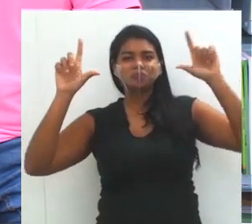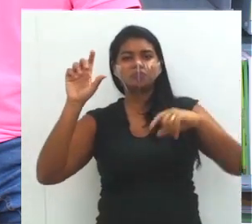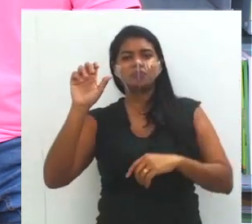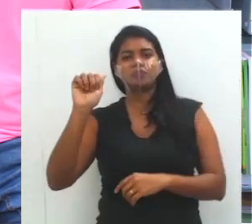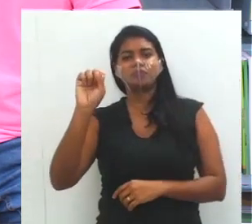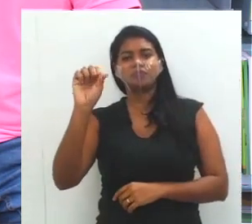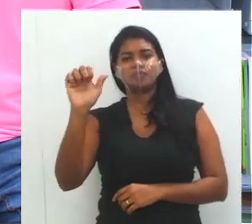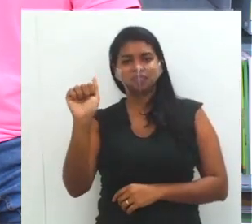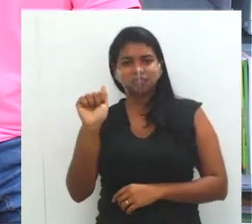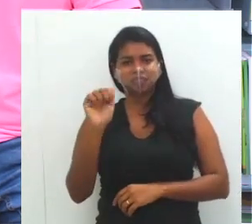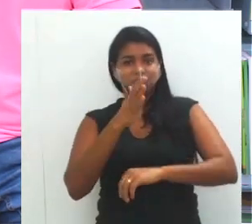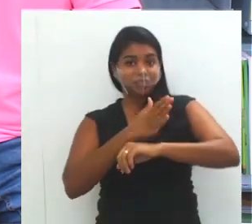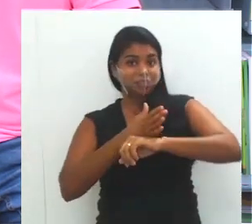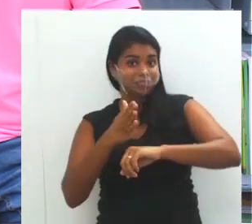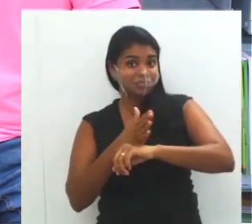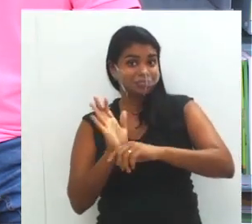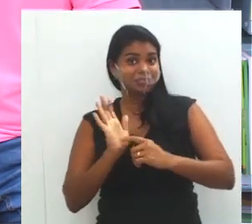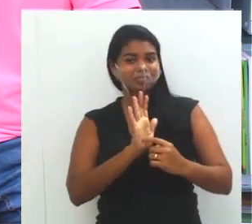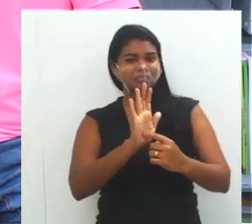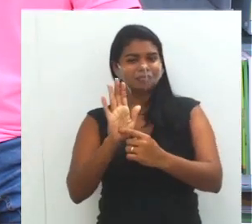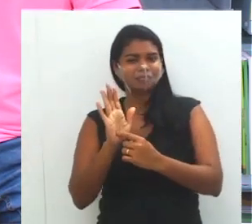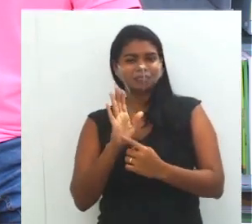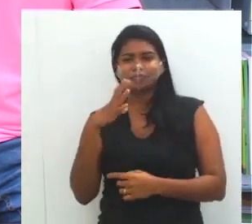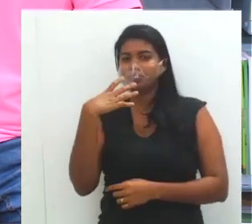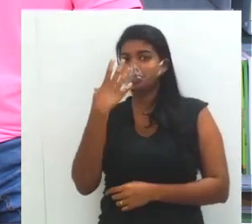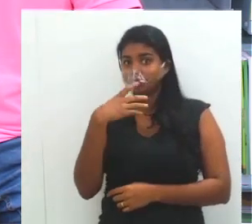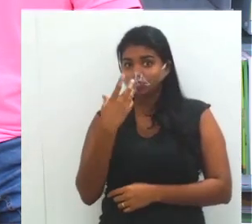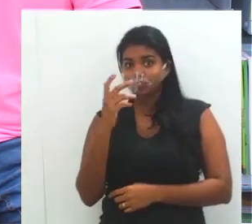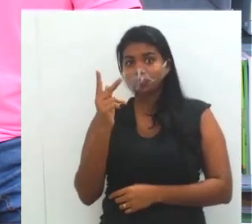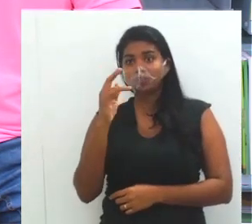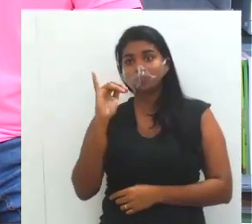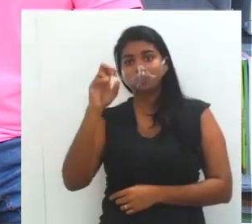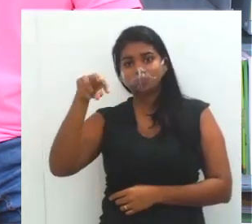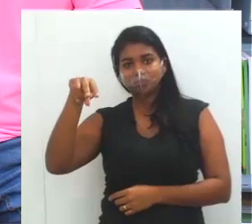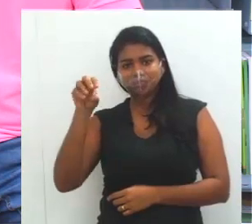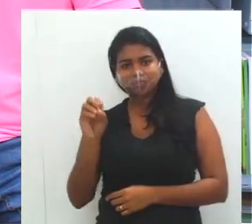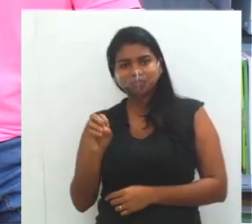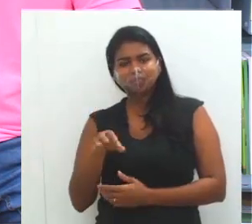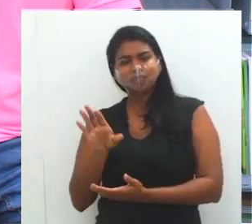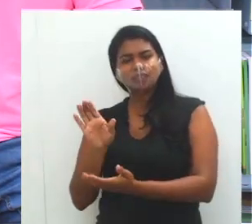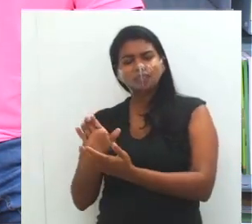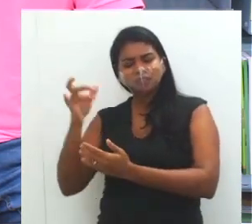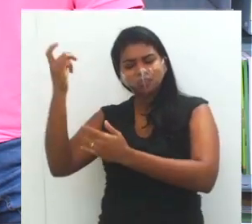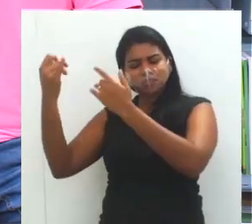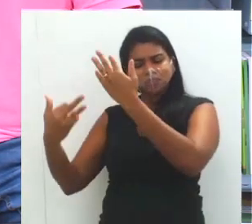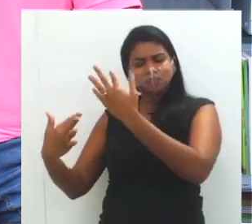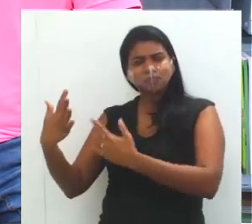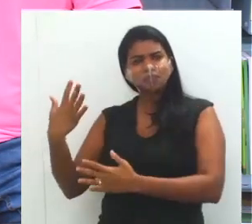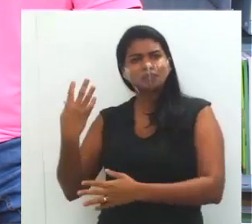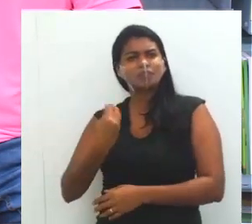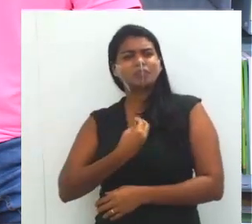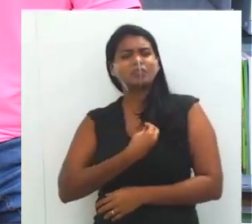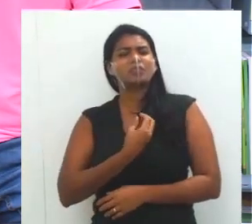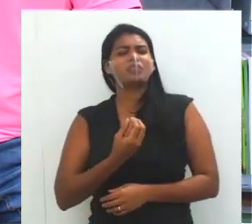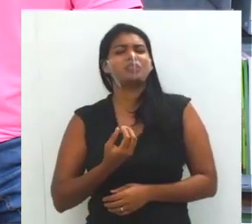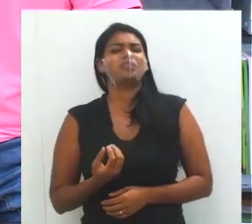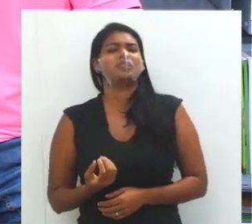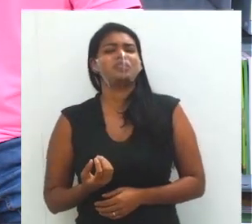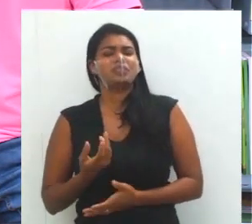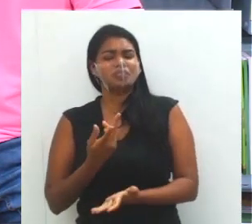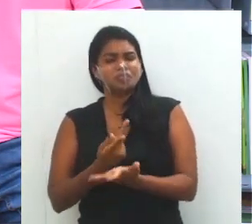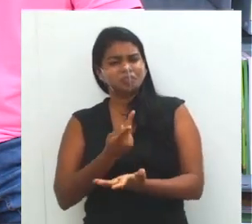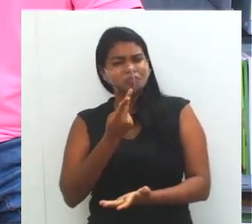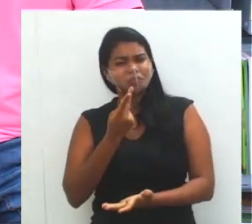de Asa Branca, né? Asa Branca, esse hino nordestino, por assim dizer, que vai falar sobre a questão do drama